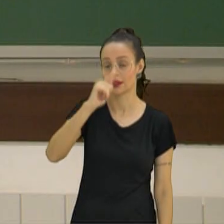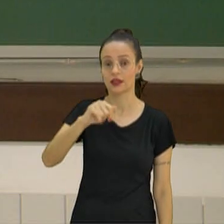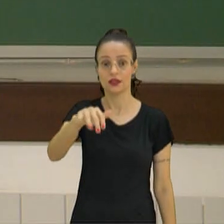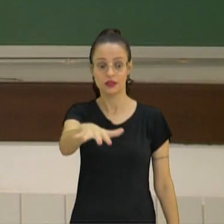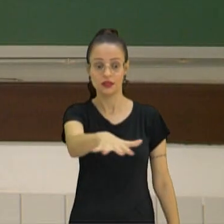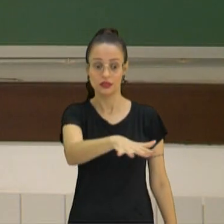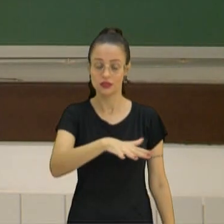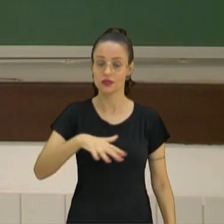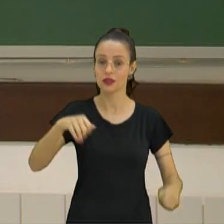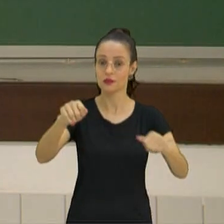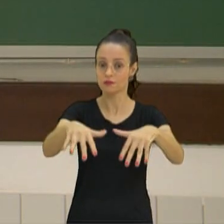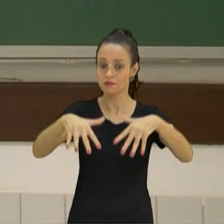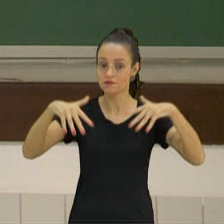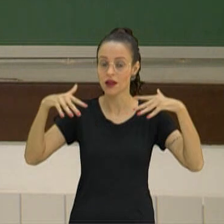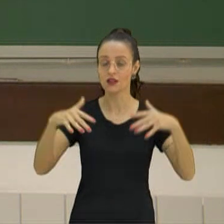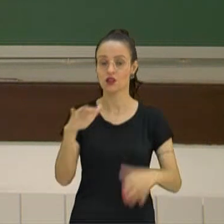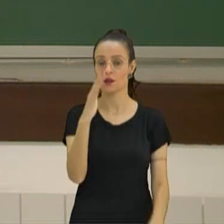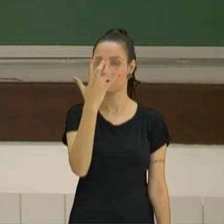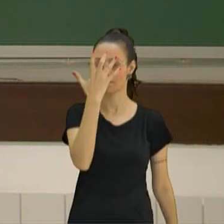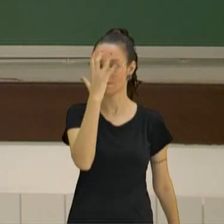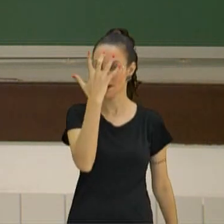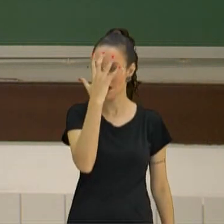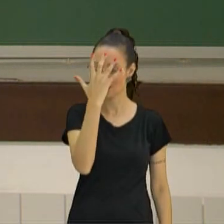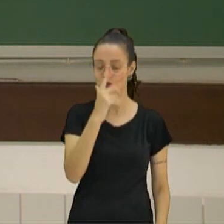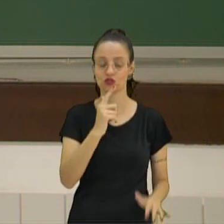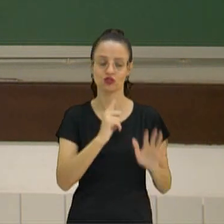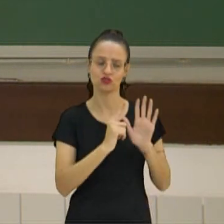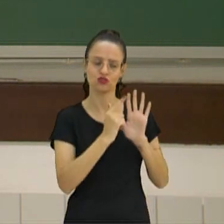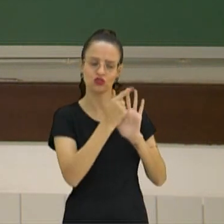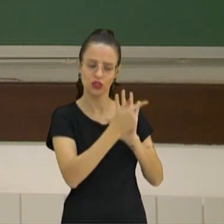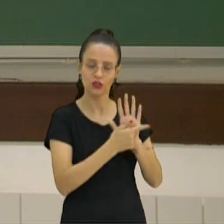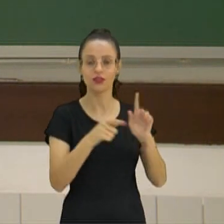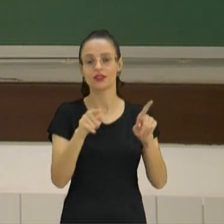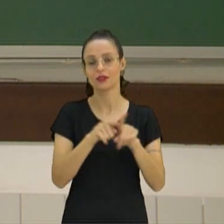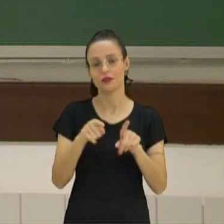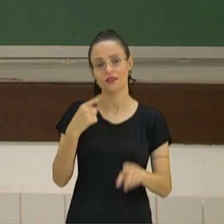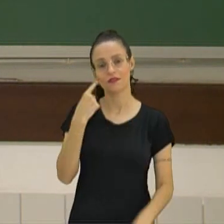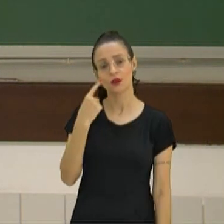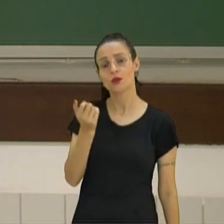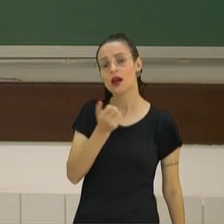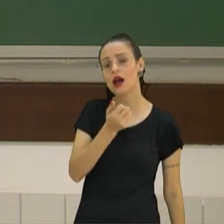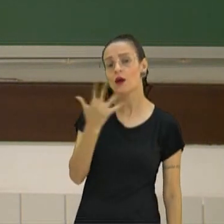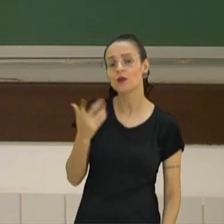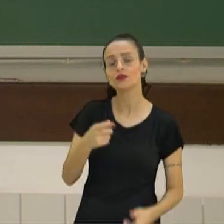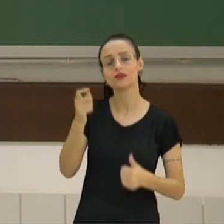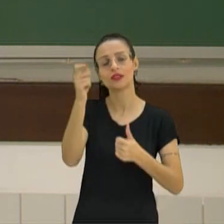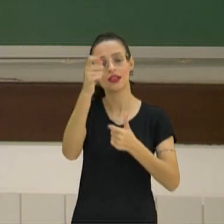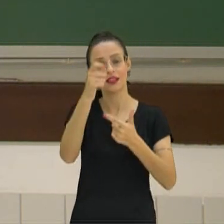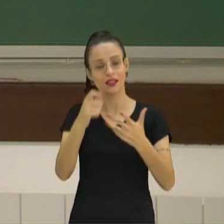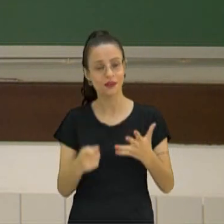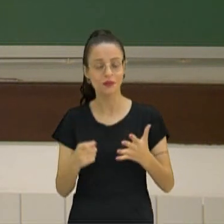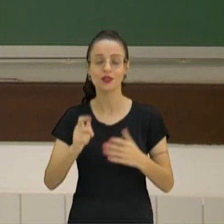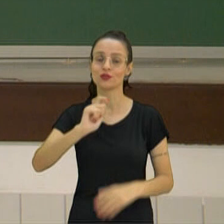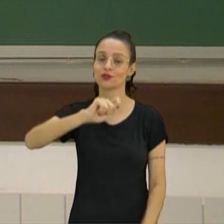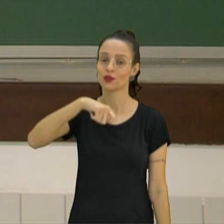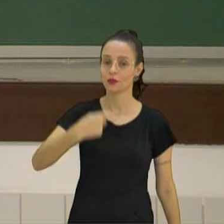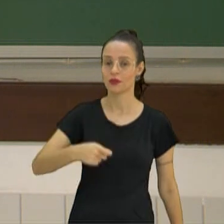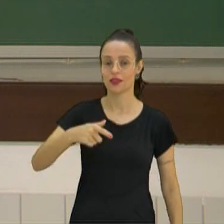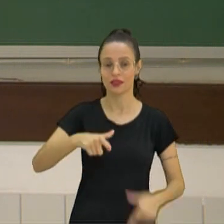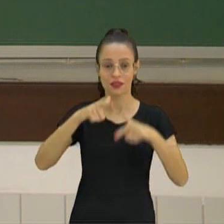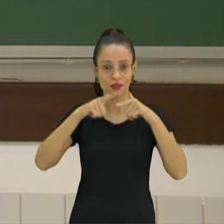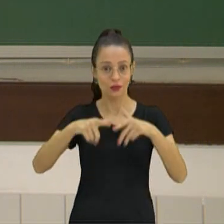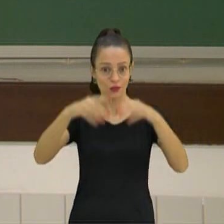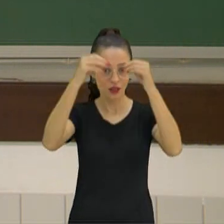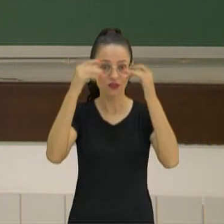espaço cênico, as máscaras, os gêneros e também vimos alguns elementos que compõem a linguagem